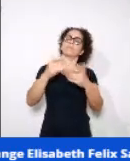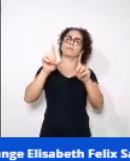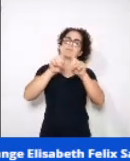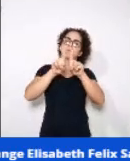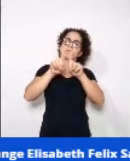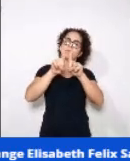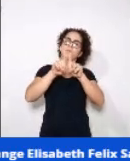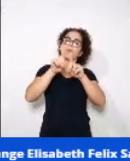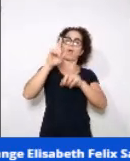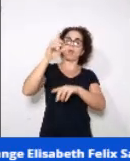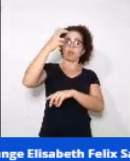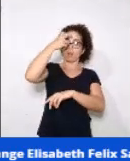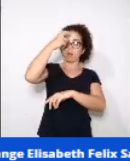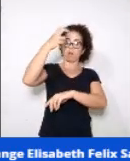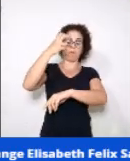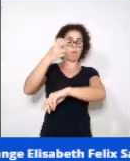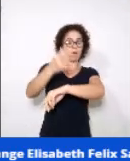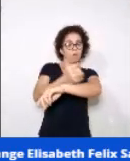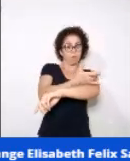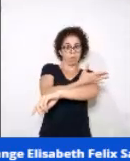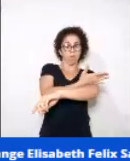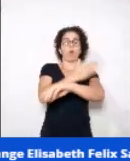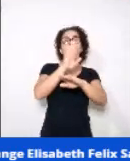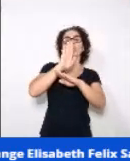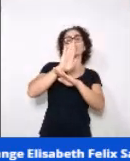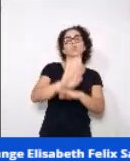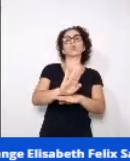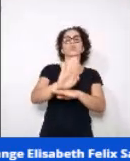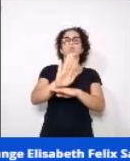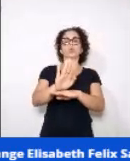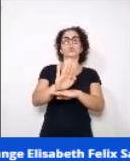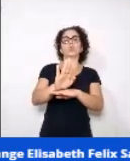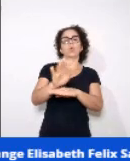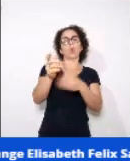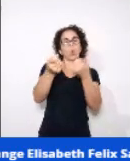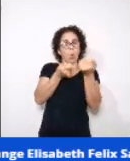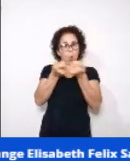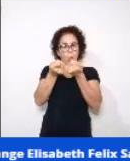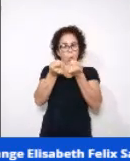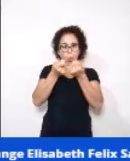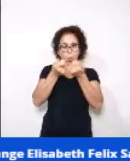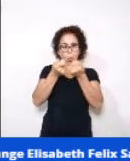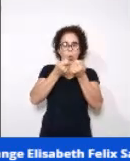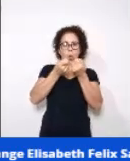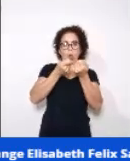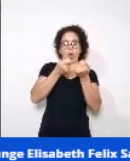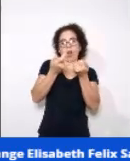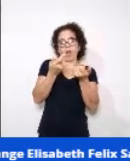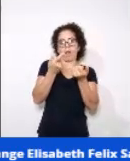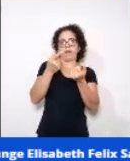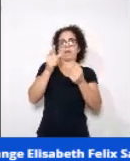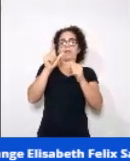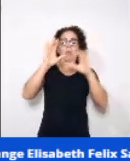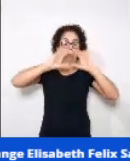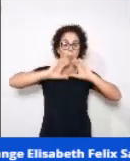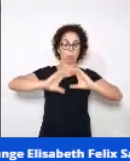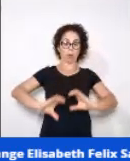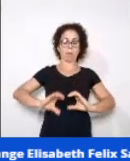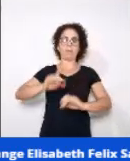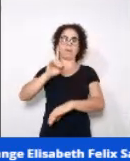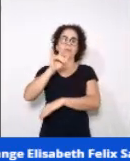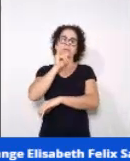a inteligência emocional ela auxilia na capacidade de controlar impulsos, é o que eu havia falado, né, lá atrás para